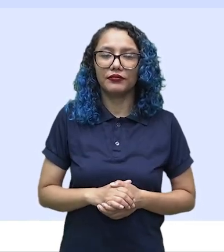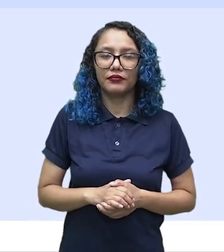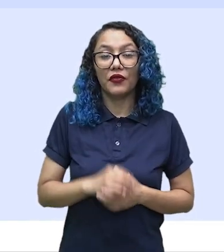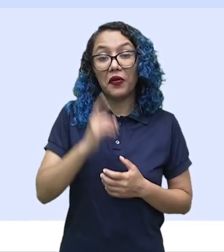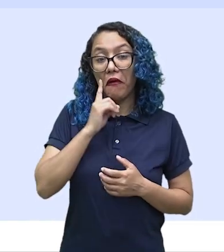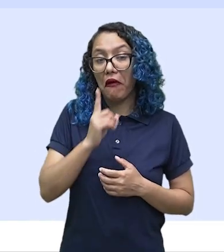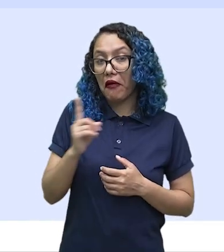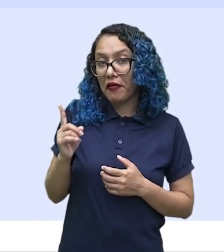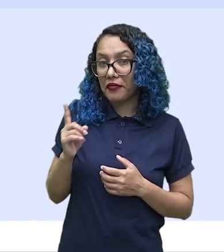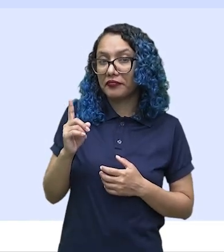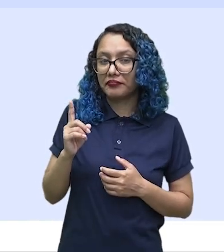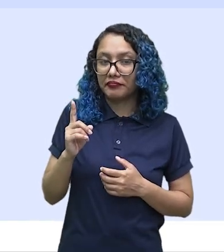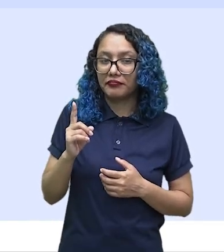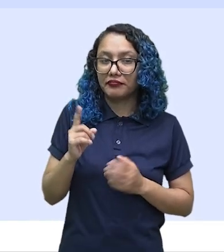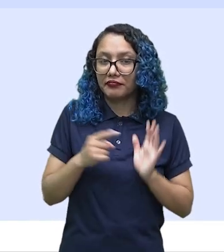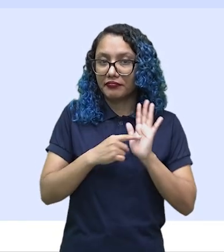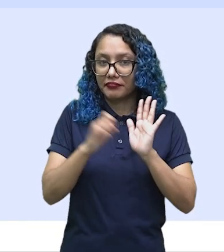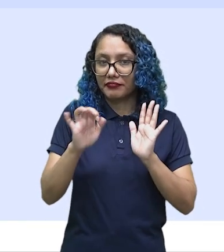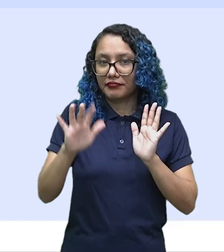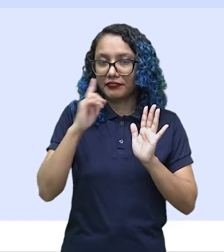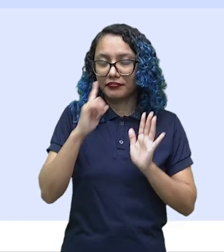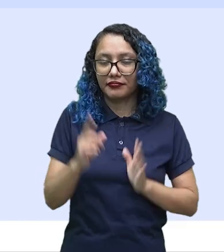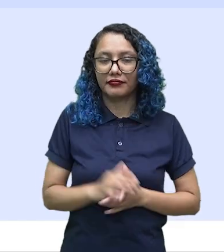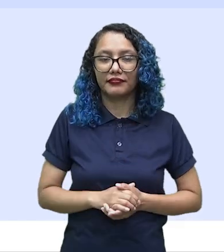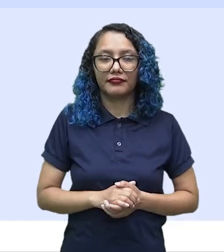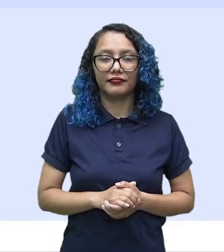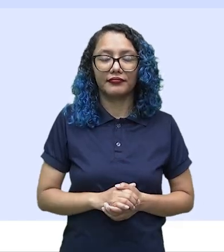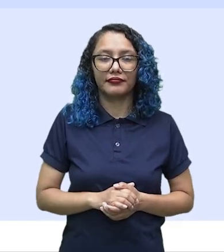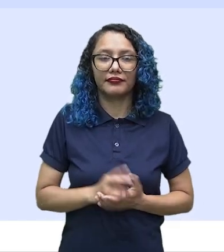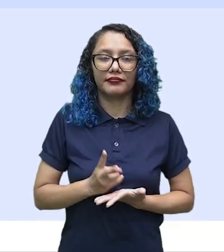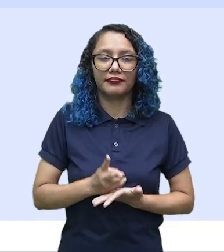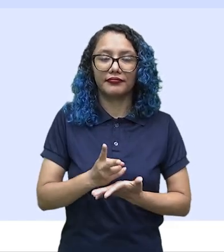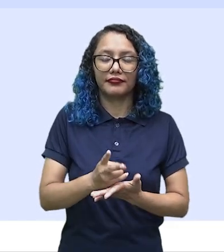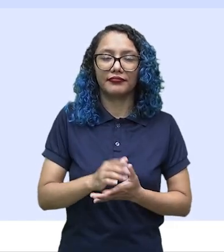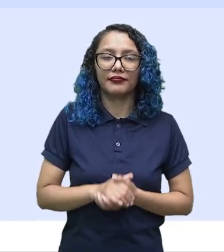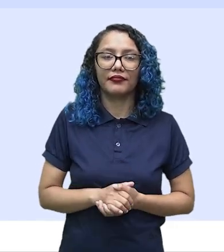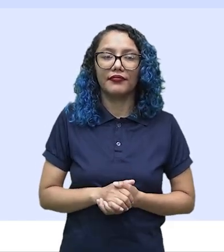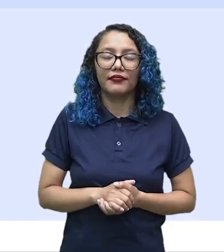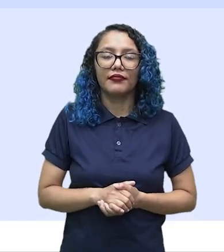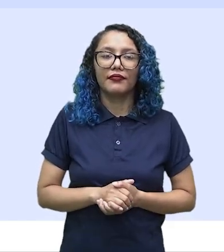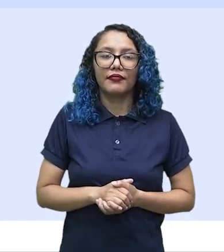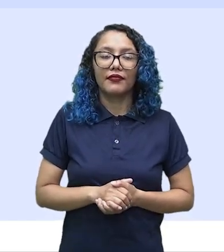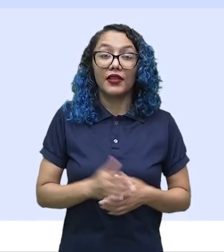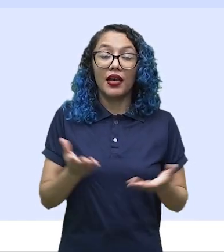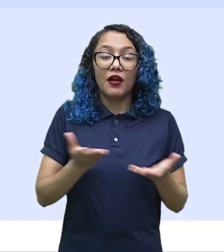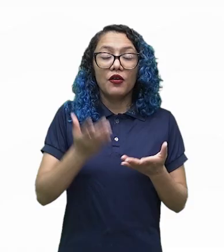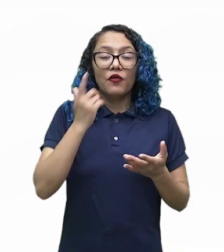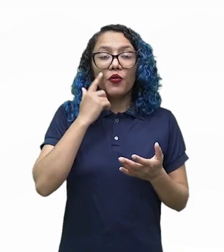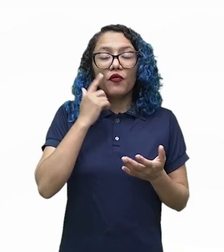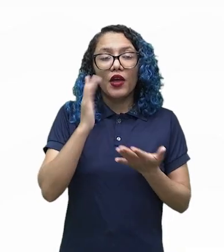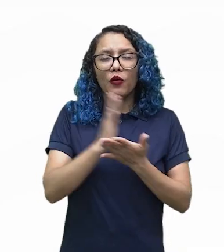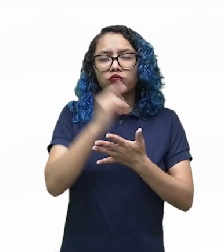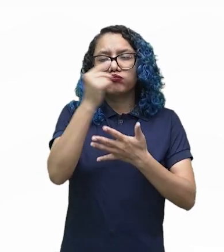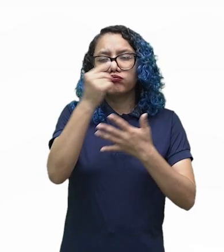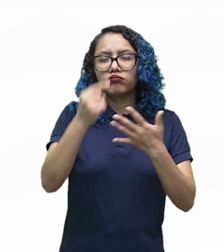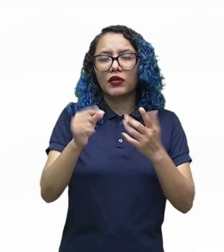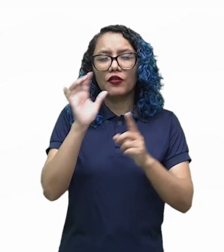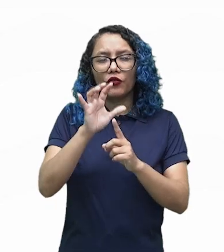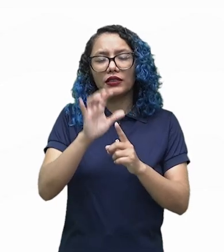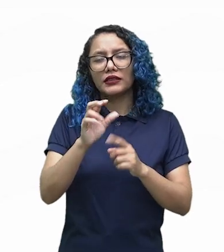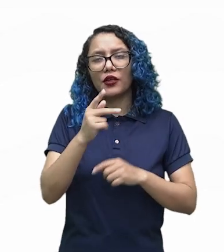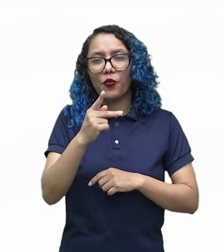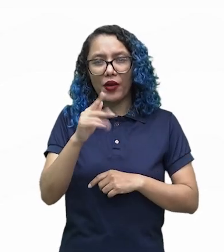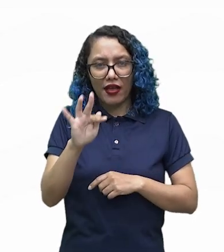desse esqueminha aí que a gente está vendo, tá bom? Então, vamos analisar agora fatores que influenciam o ponto de fusão